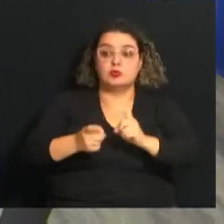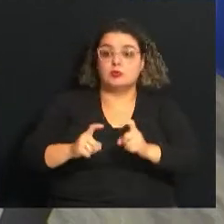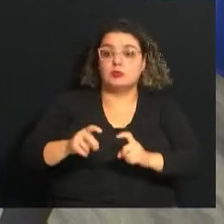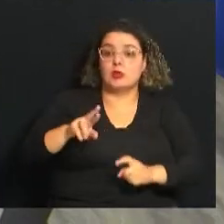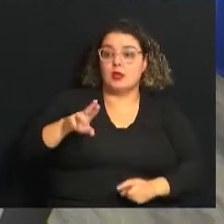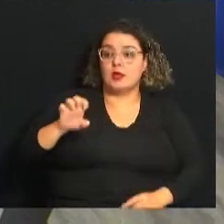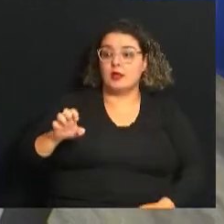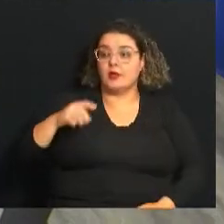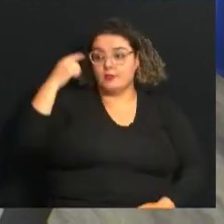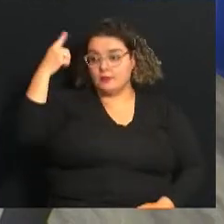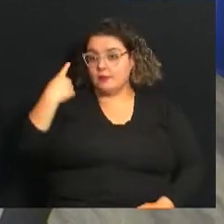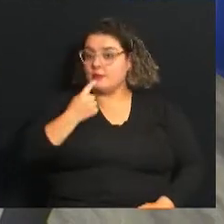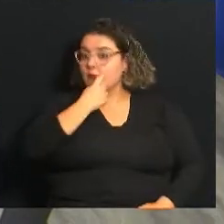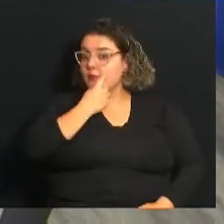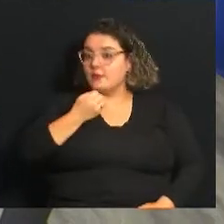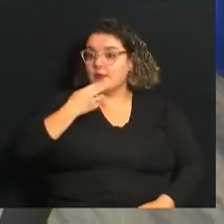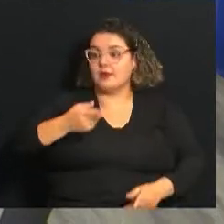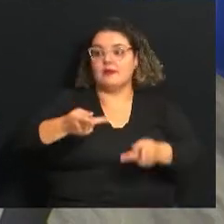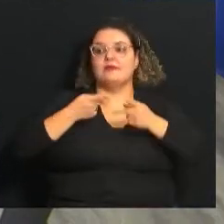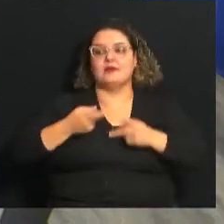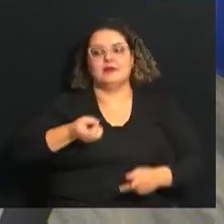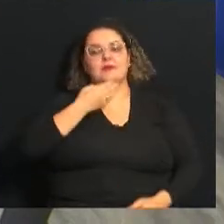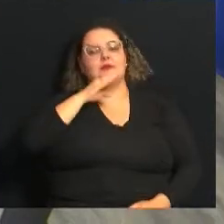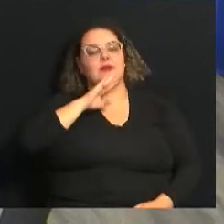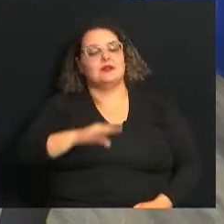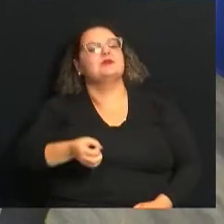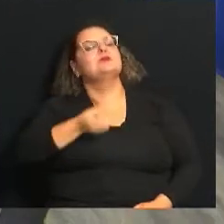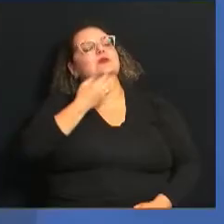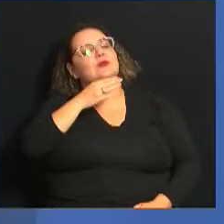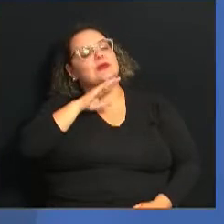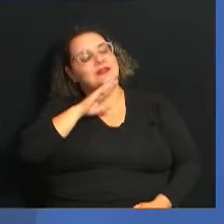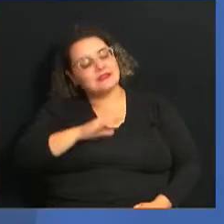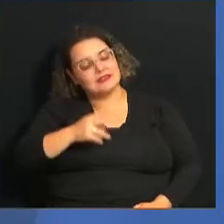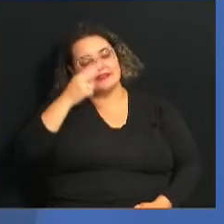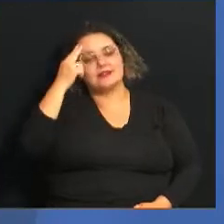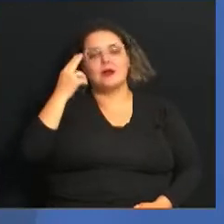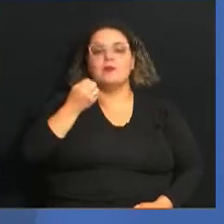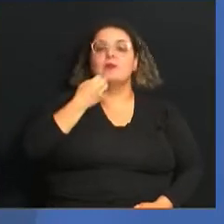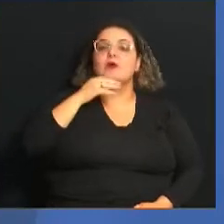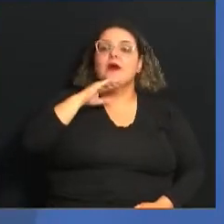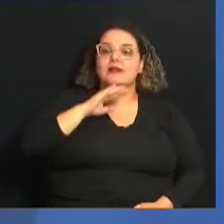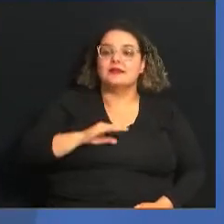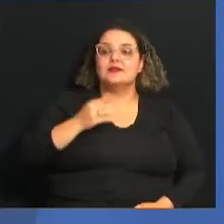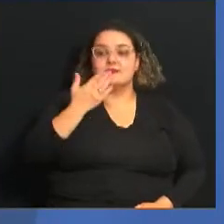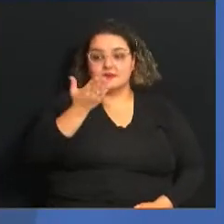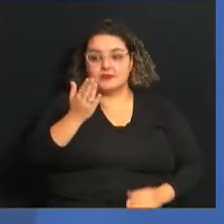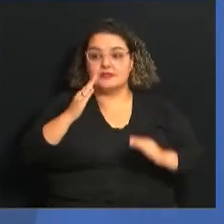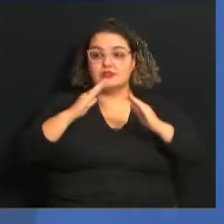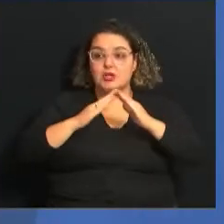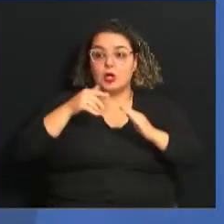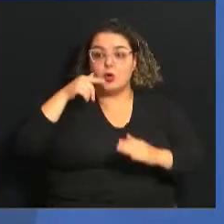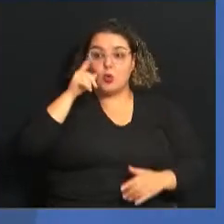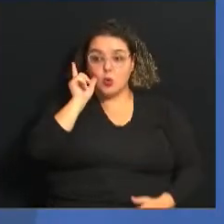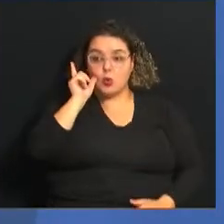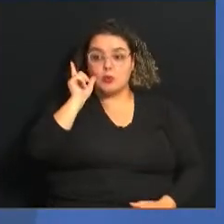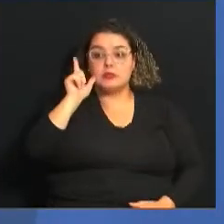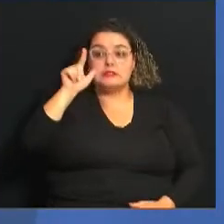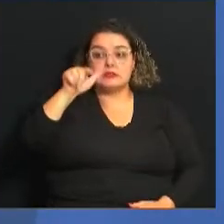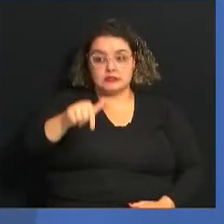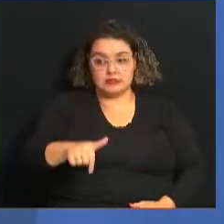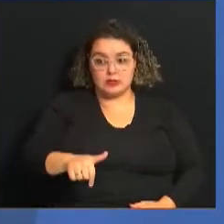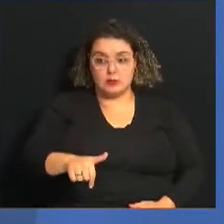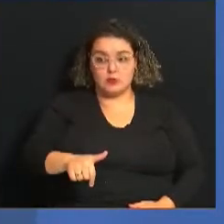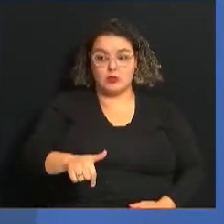Mina Abreu, seja bem-vinda e boa tarde. Boa tarde, Gabriel. Boa tarde, você aí de casa. E ontem, depois de mais